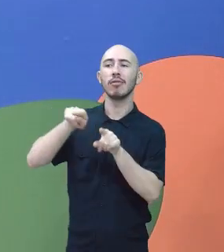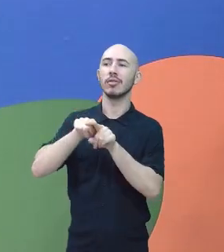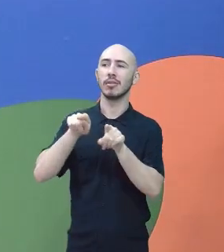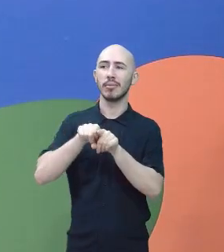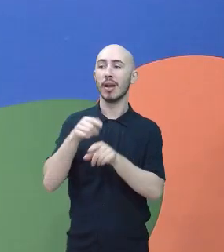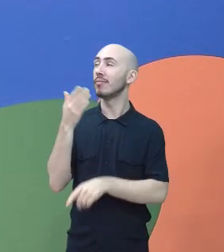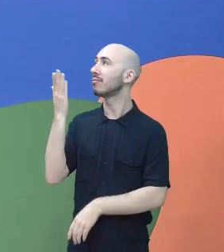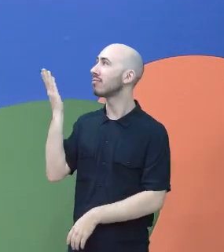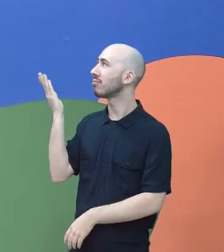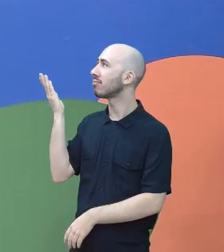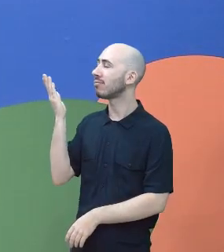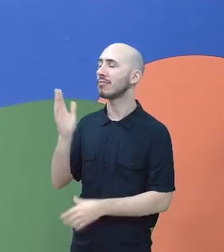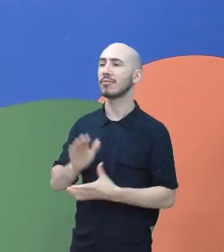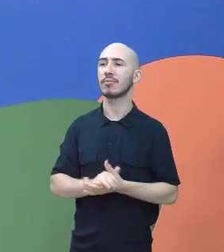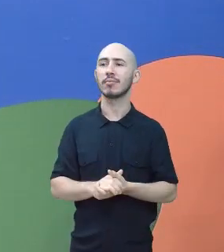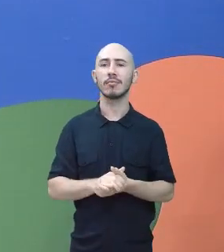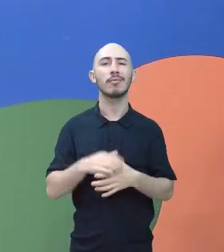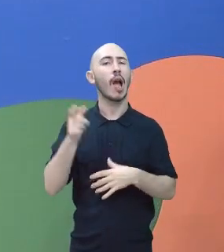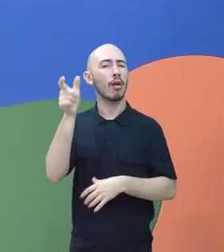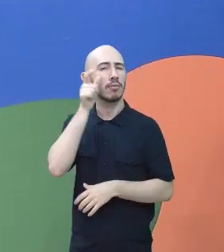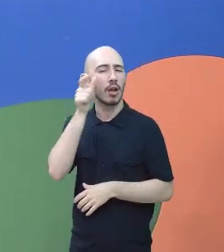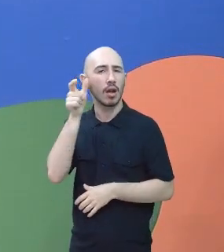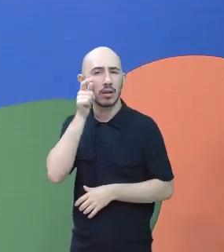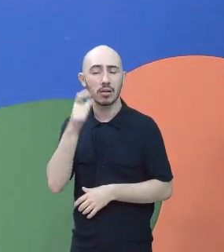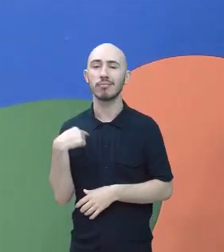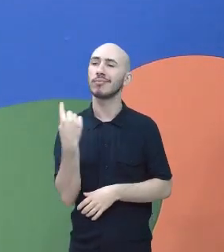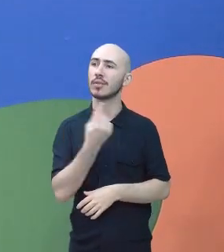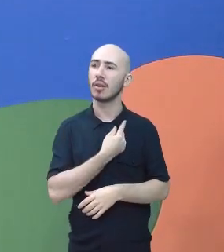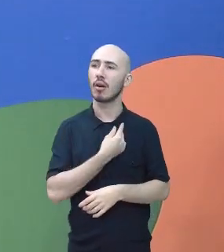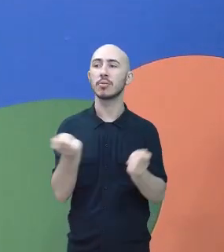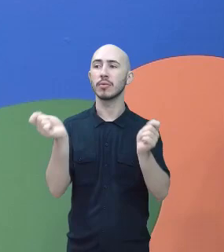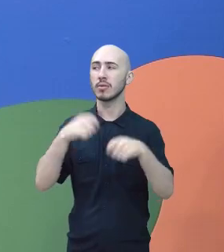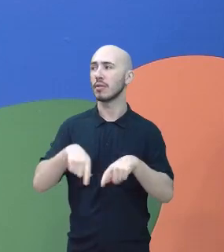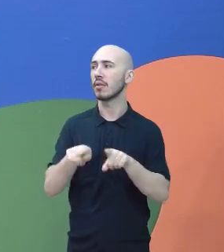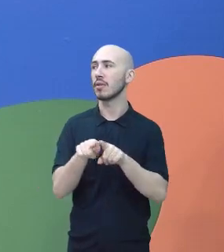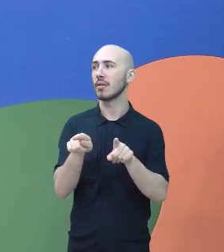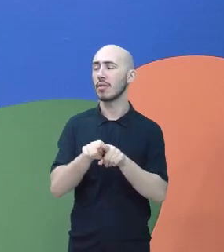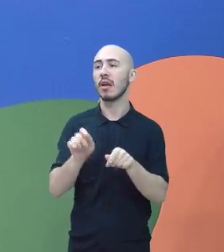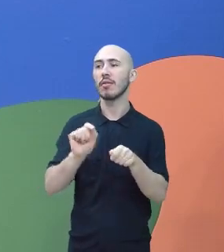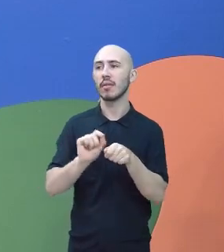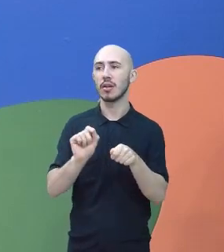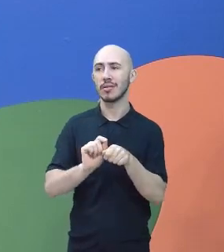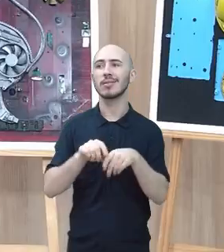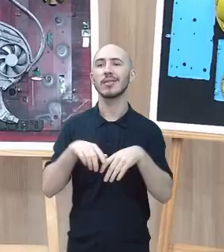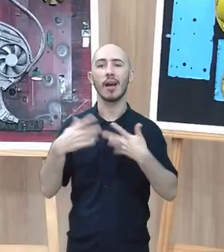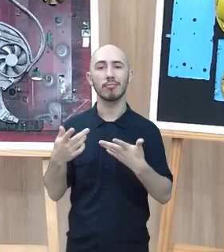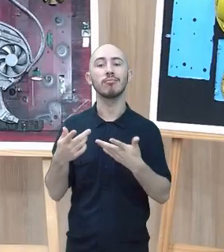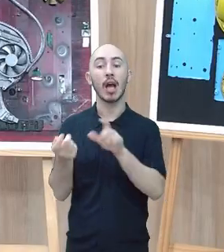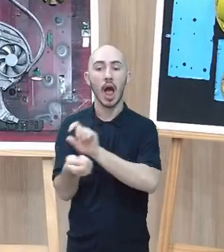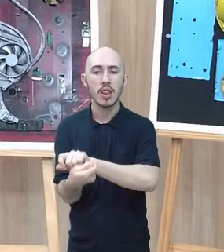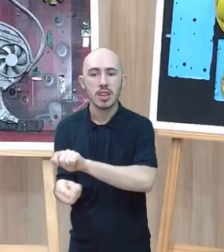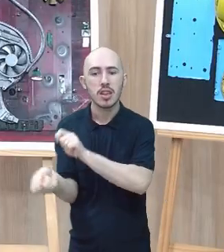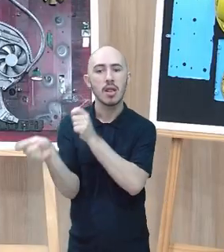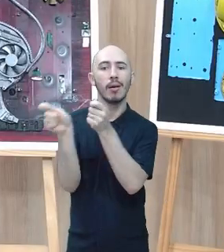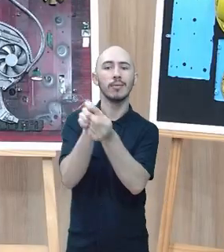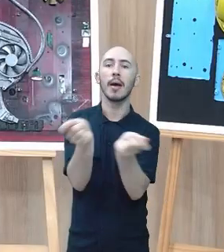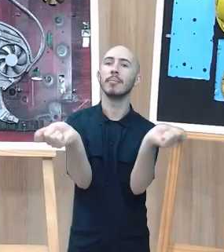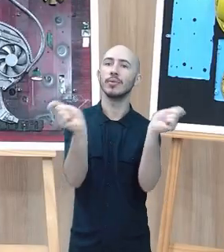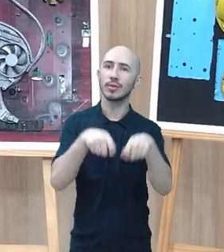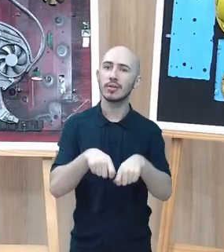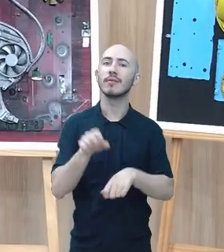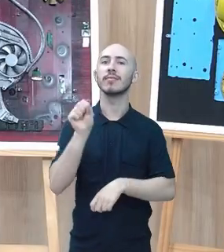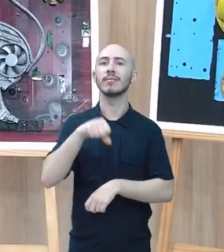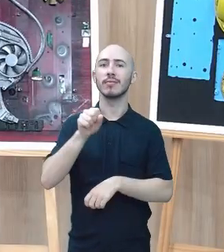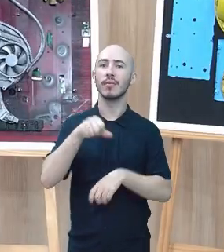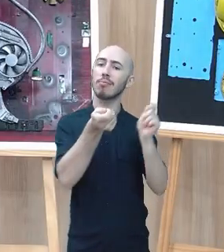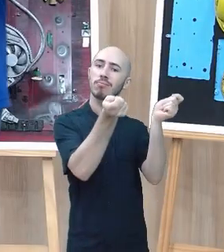certo? Então, olha que interessante, a gente pode fazer dos nossos resíduos uma